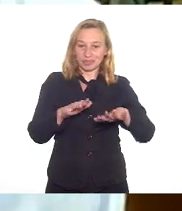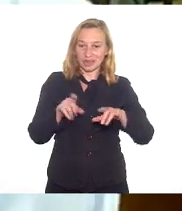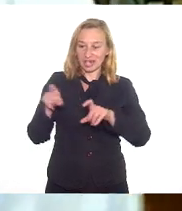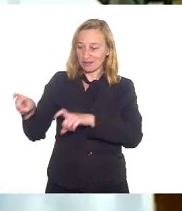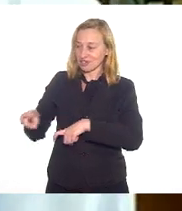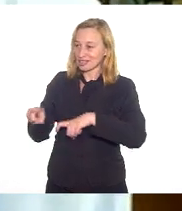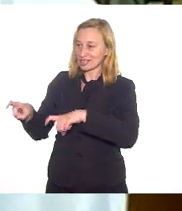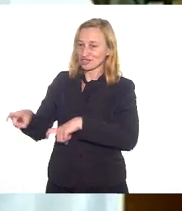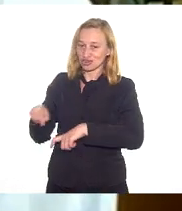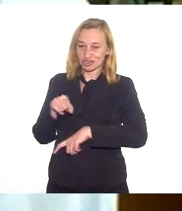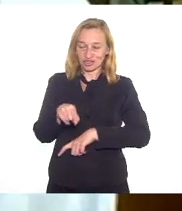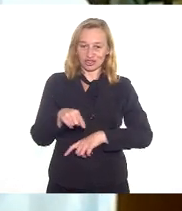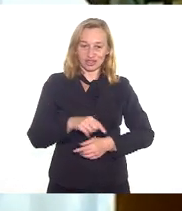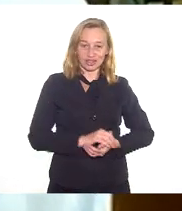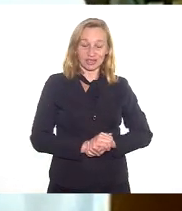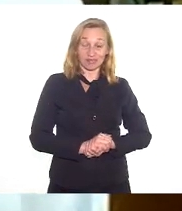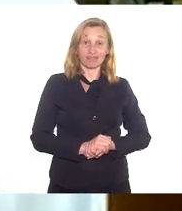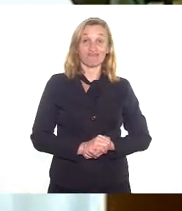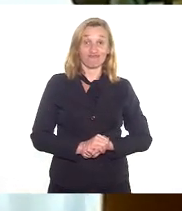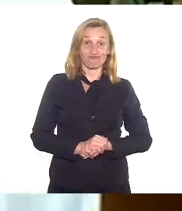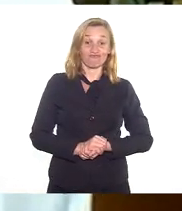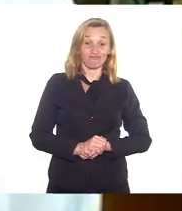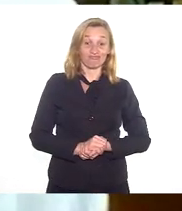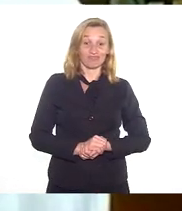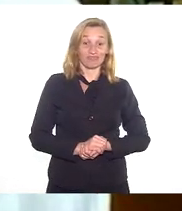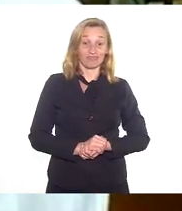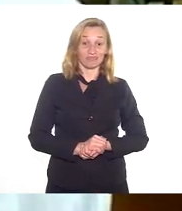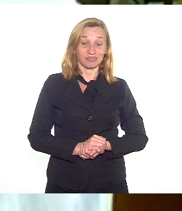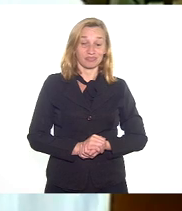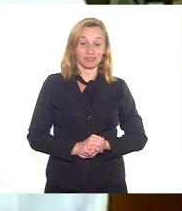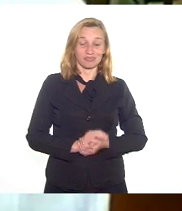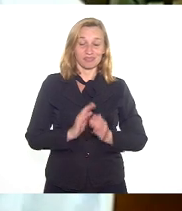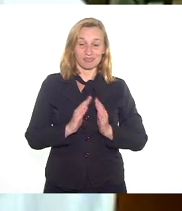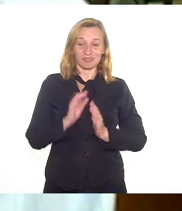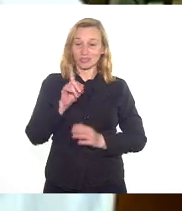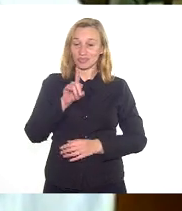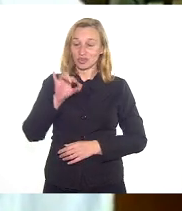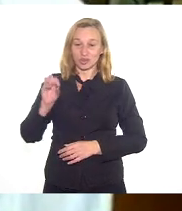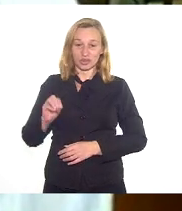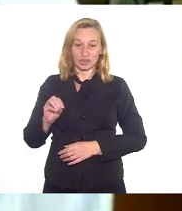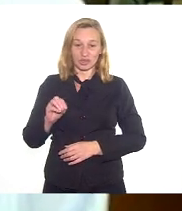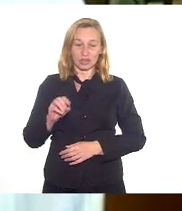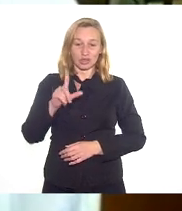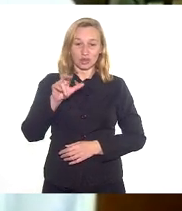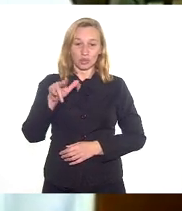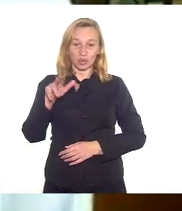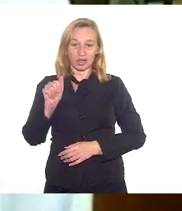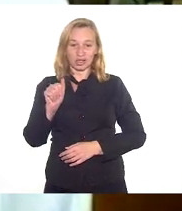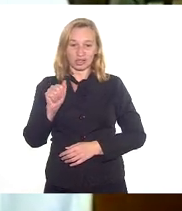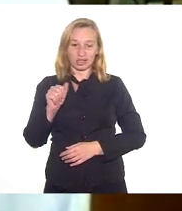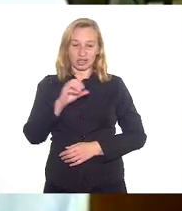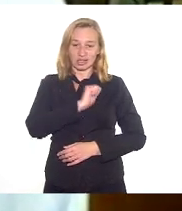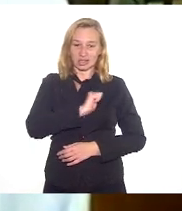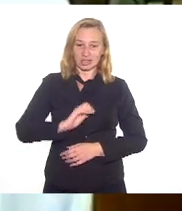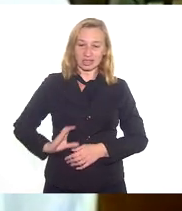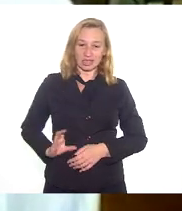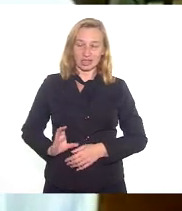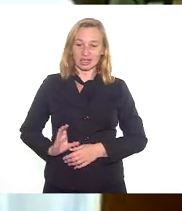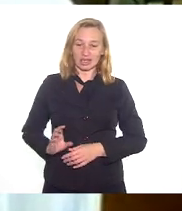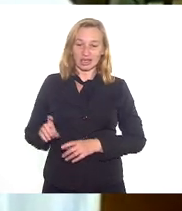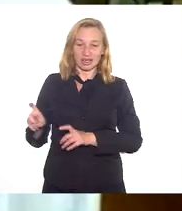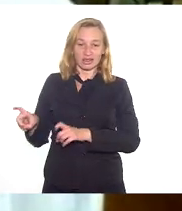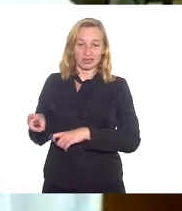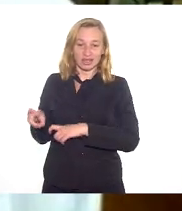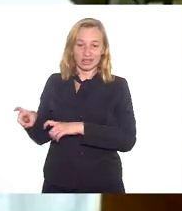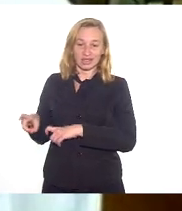Fazendinha. Aí vai estar aqui Dionísio Lins, Lula, siciliano, fazendo